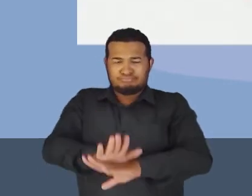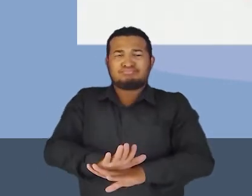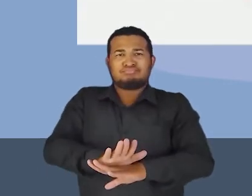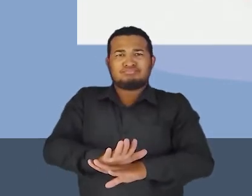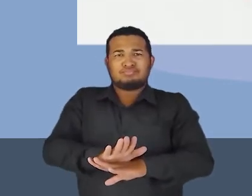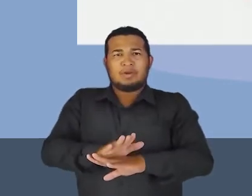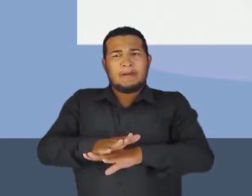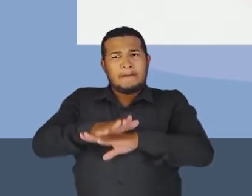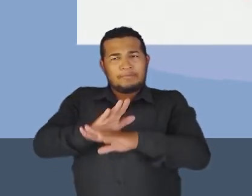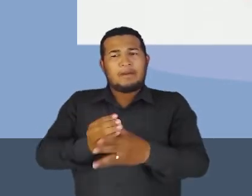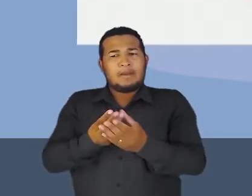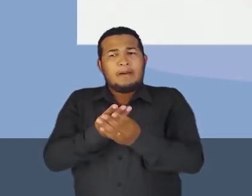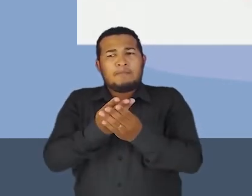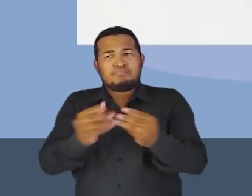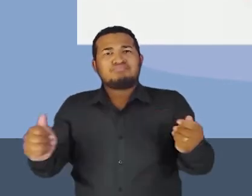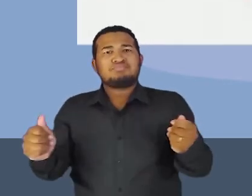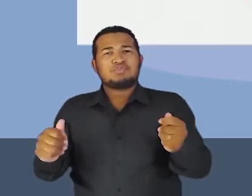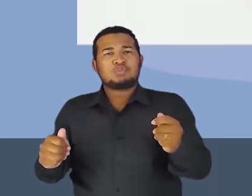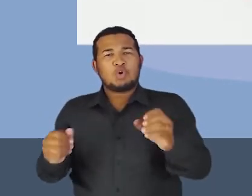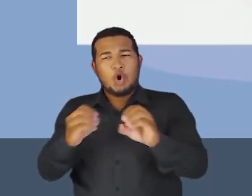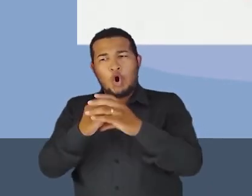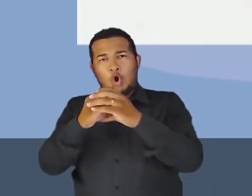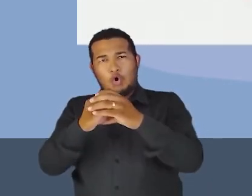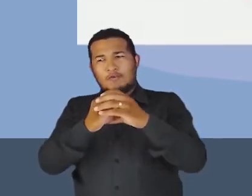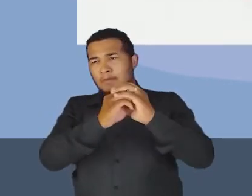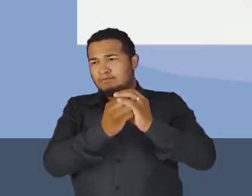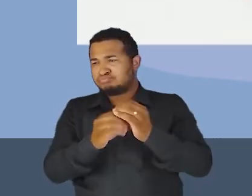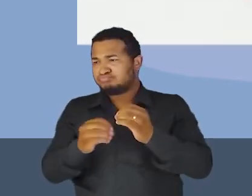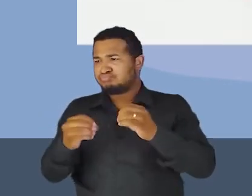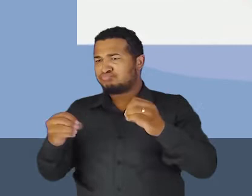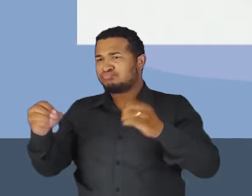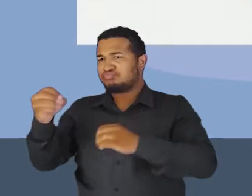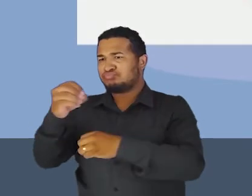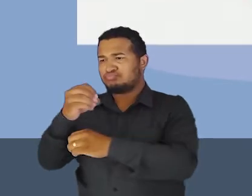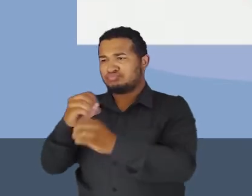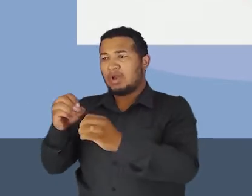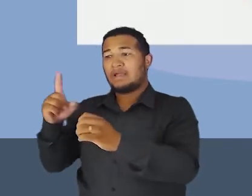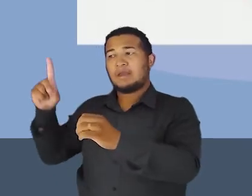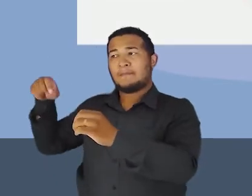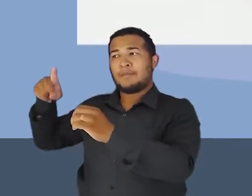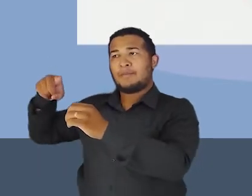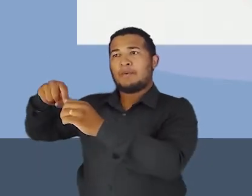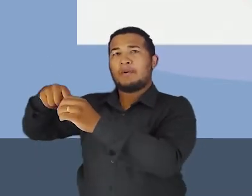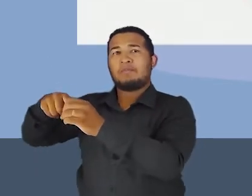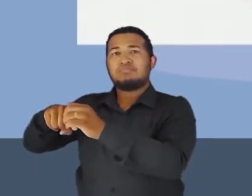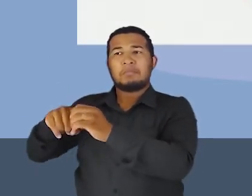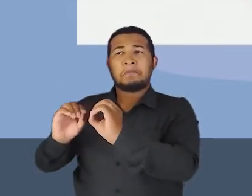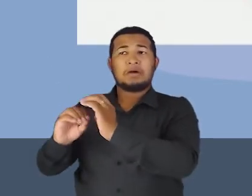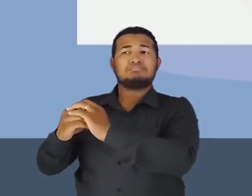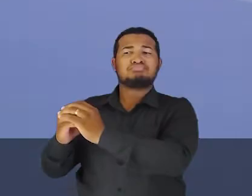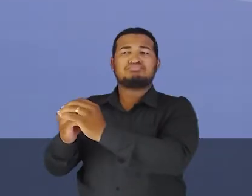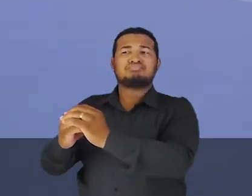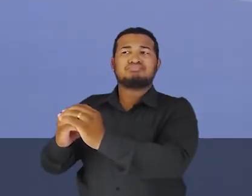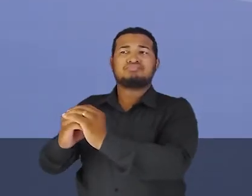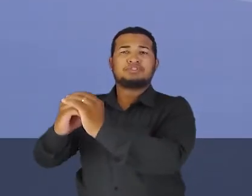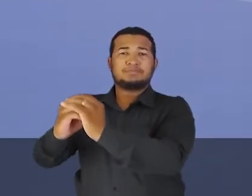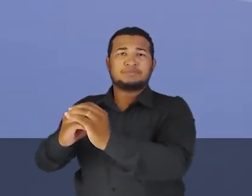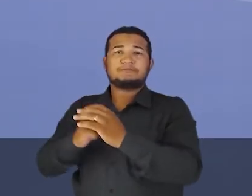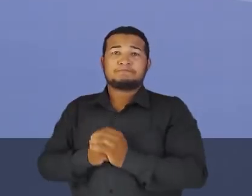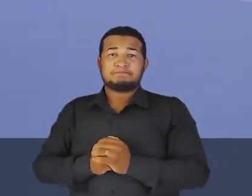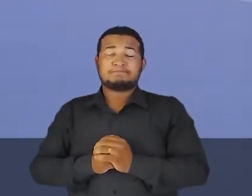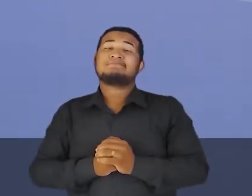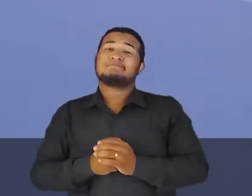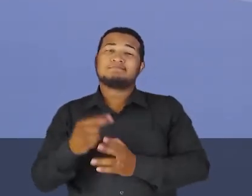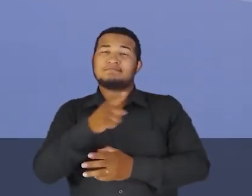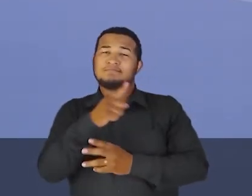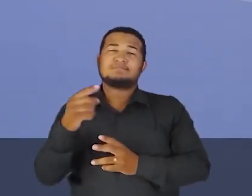imagem, para liberar os óvulos. E em cima deles são liberados os espermatozoides do macho. Volta para cá. Apesar